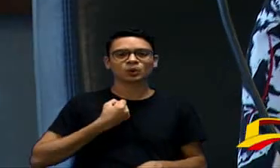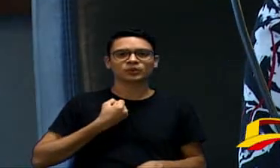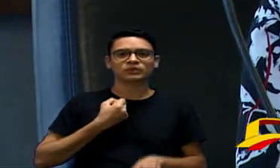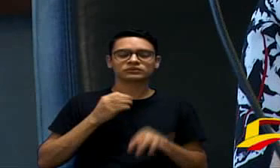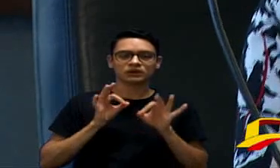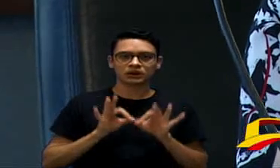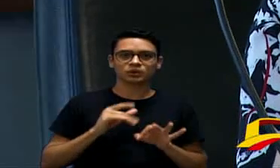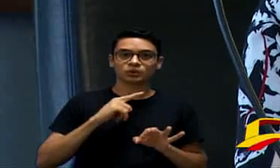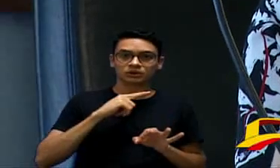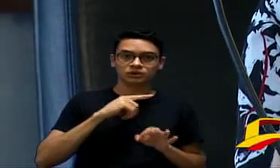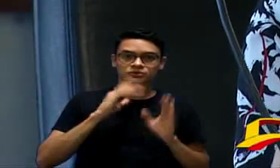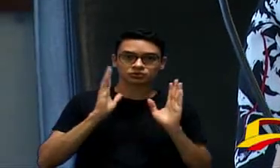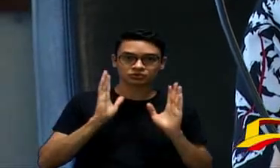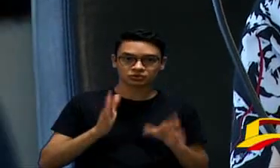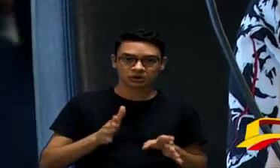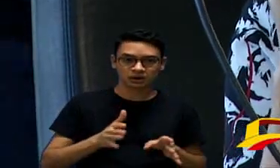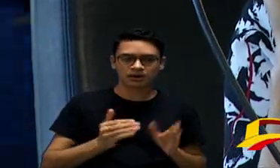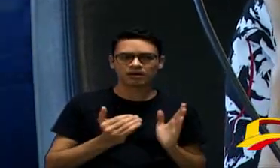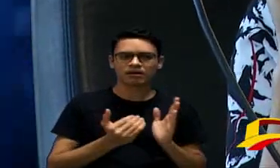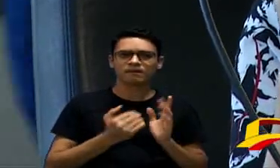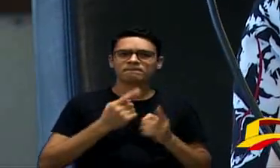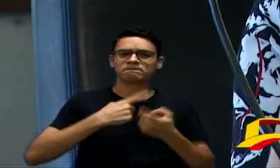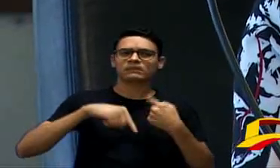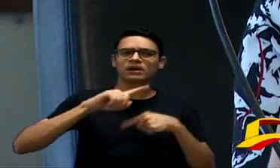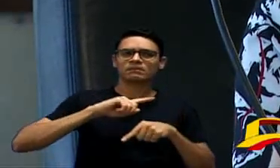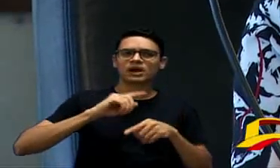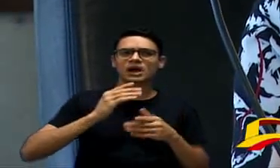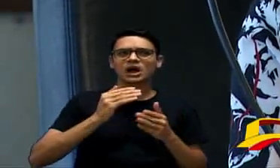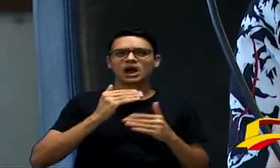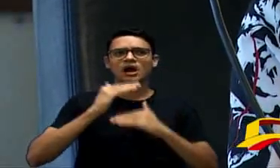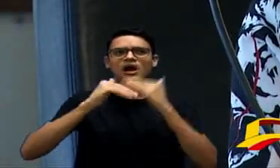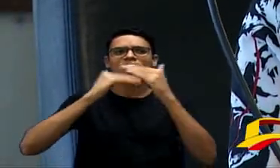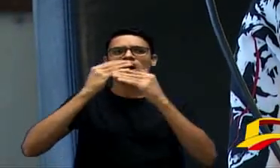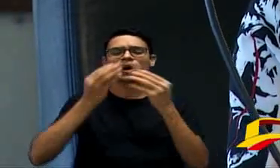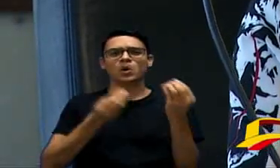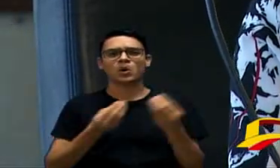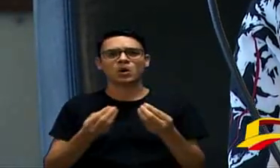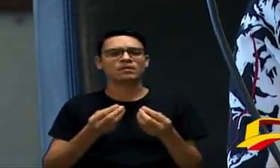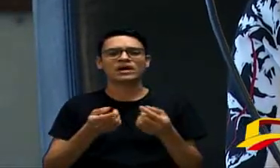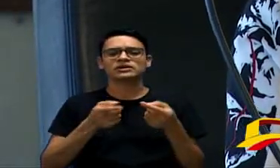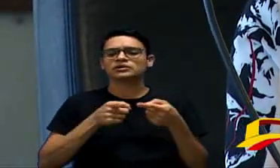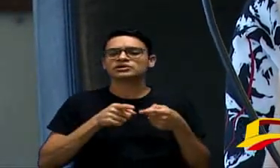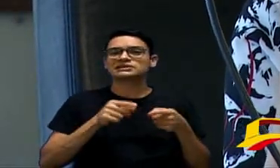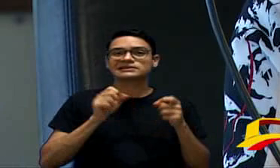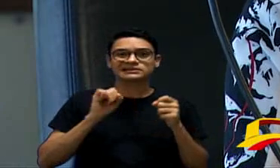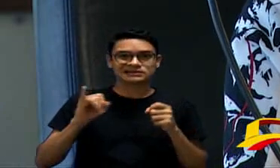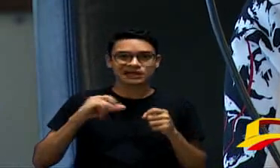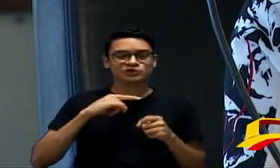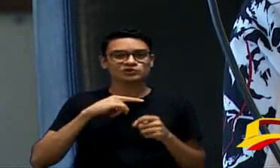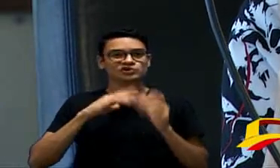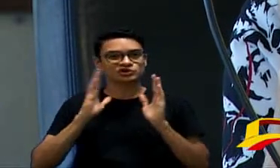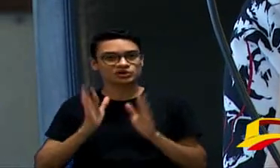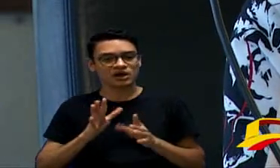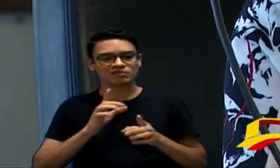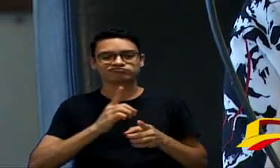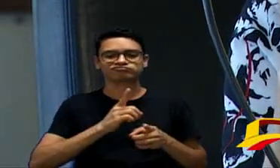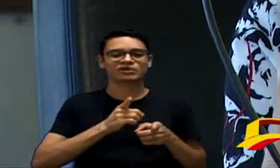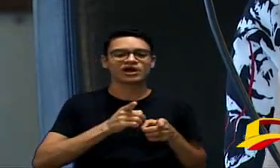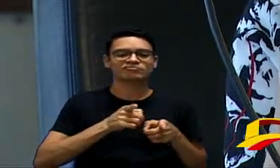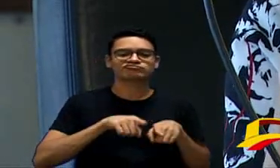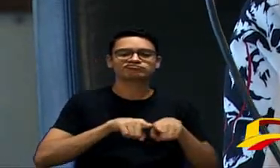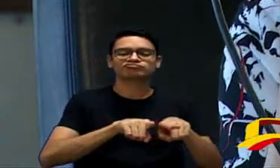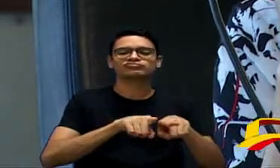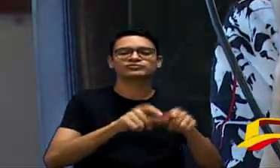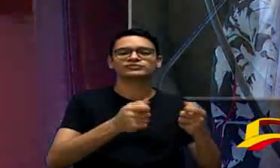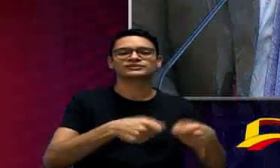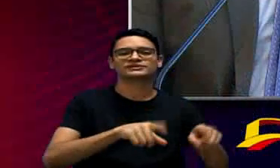De plano de carreira, existe todo, tudo está tramitando. Não precisaria esse convênio. E se os policiais militares tivessem um salário digno, eles